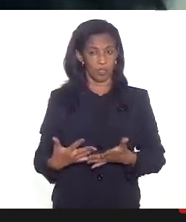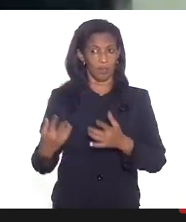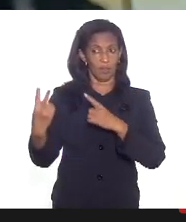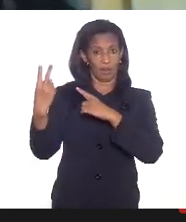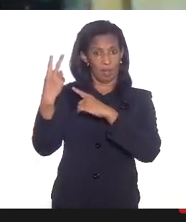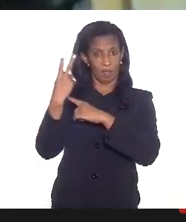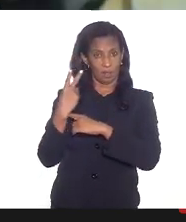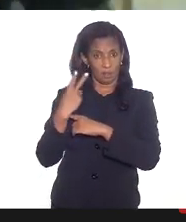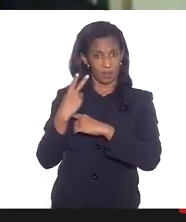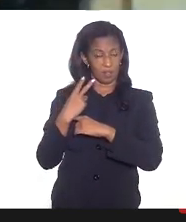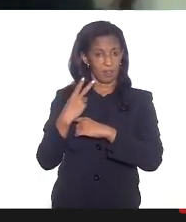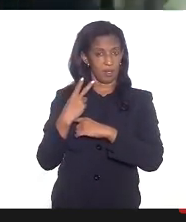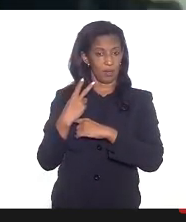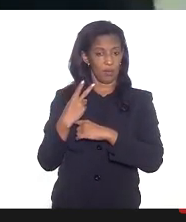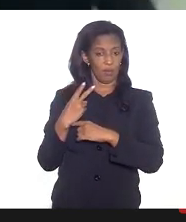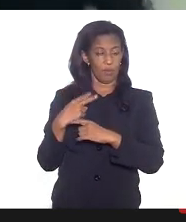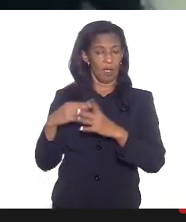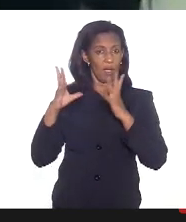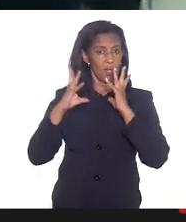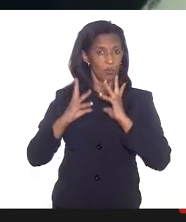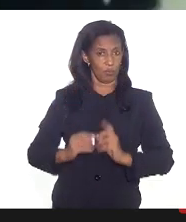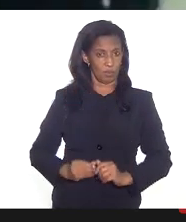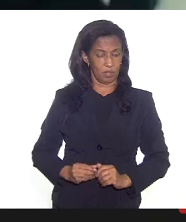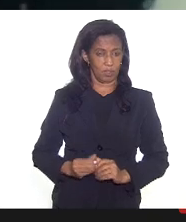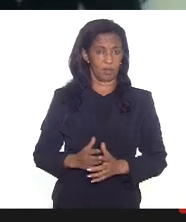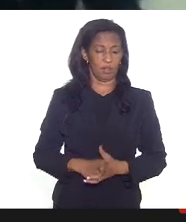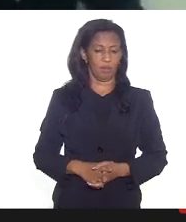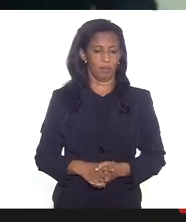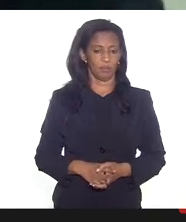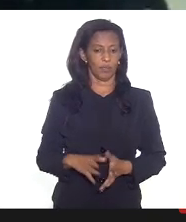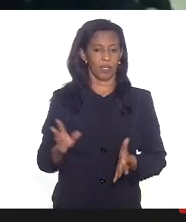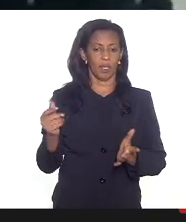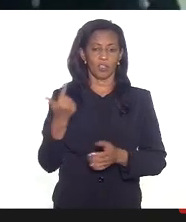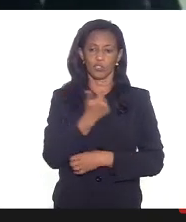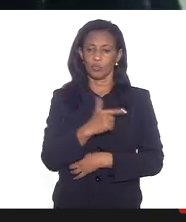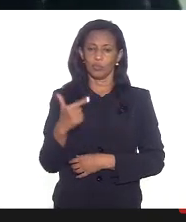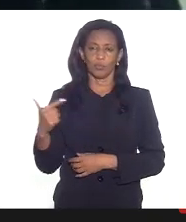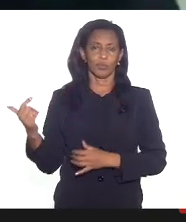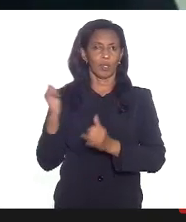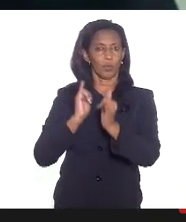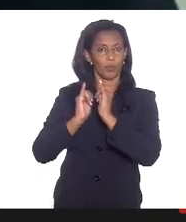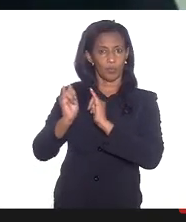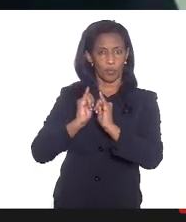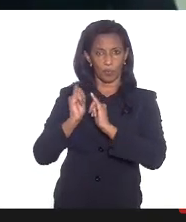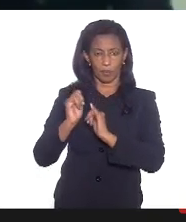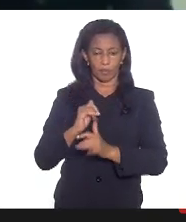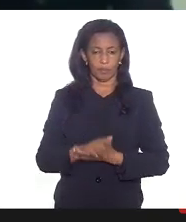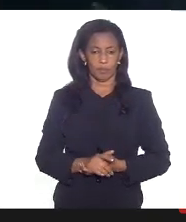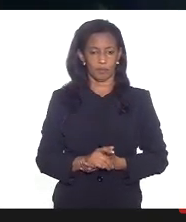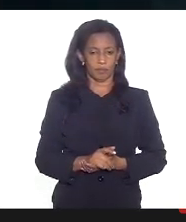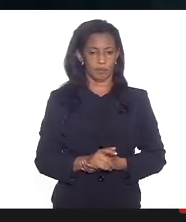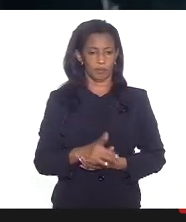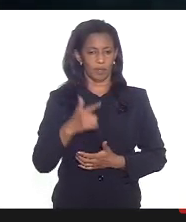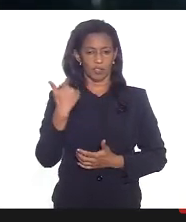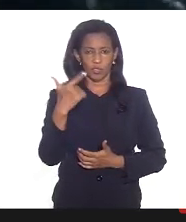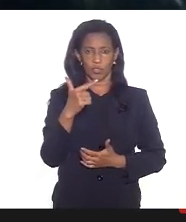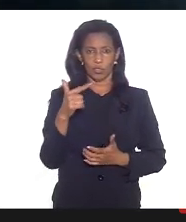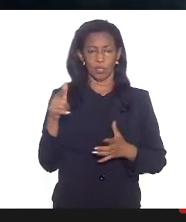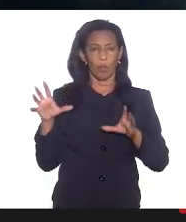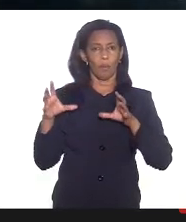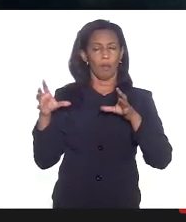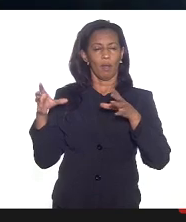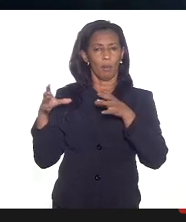primária à improvisação a gente não tem hoje uma campanha cada nível Nacional a gente tem uma campanha